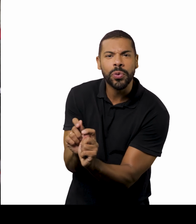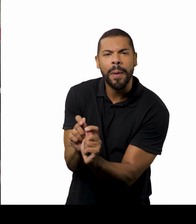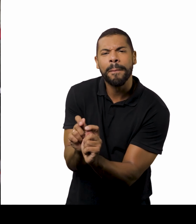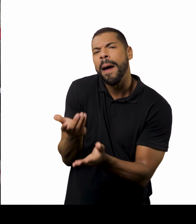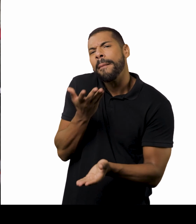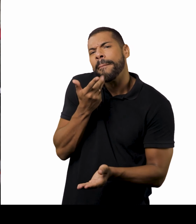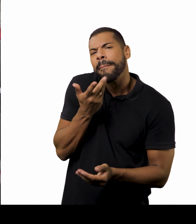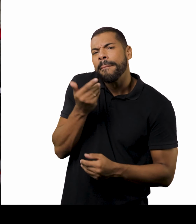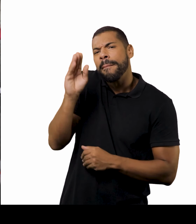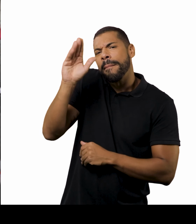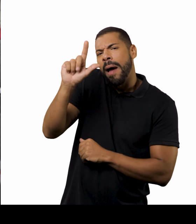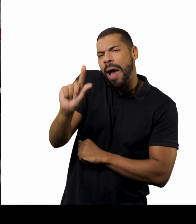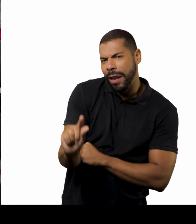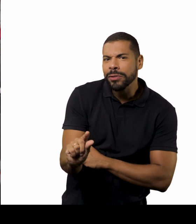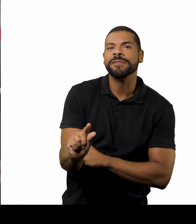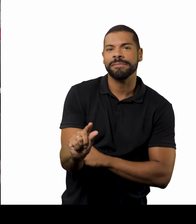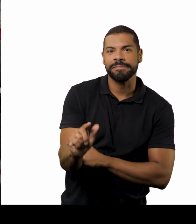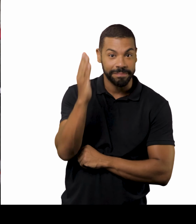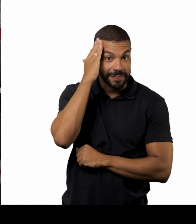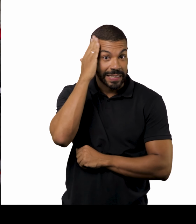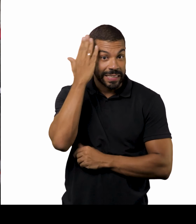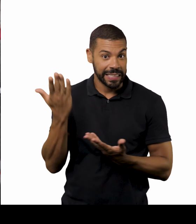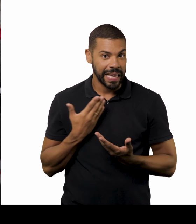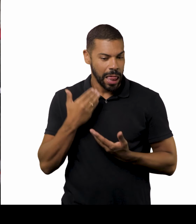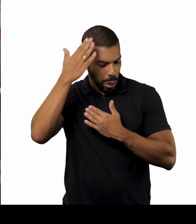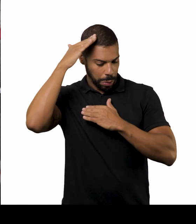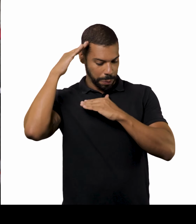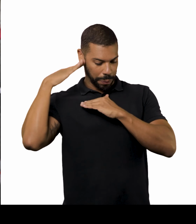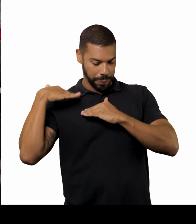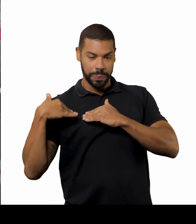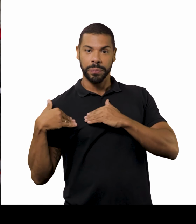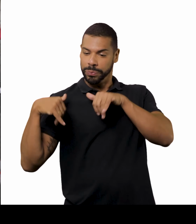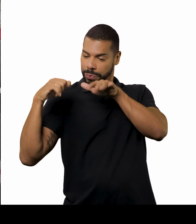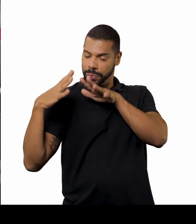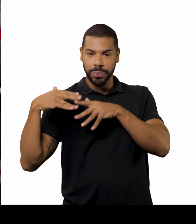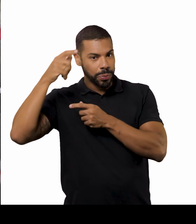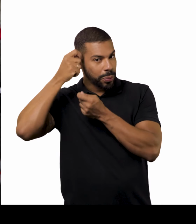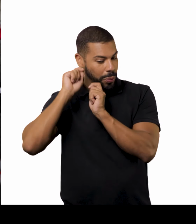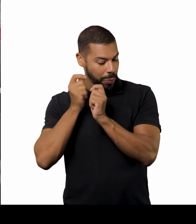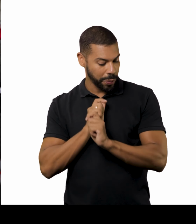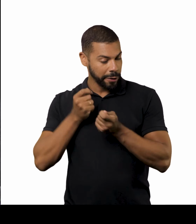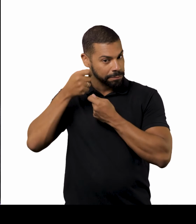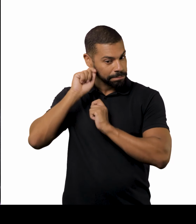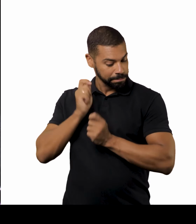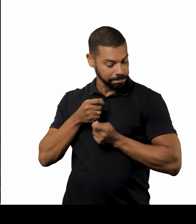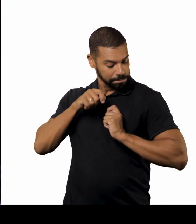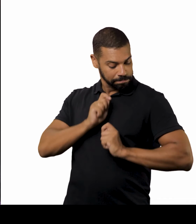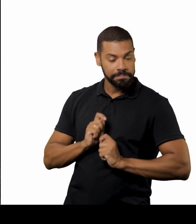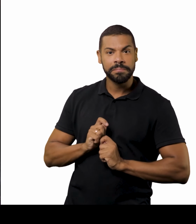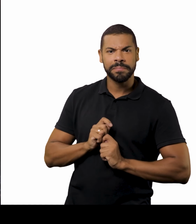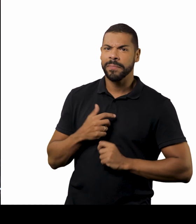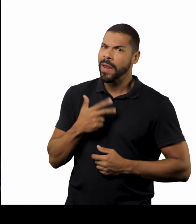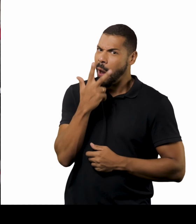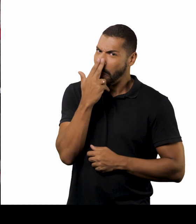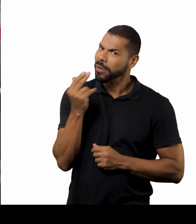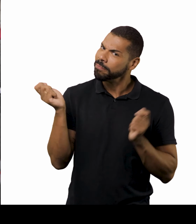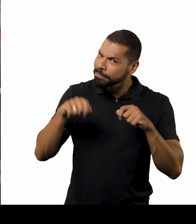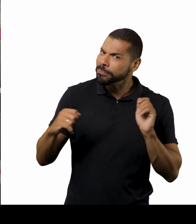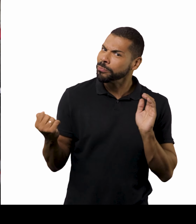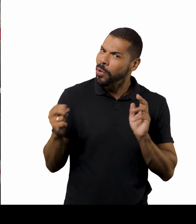recurso mais barato para as pessoas que querem ter um cabelo comprido, um cabelo de balanço ou fazer uma trança, usam. Eu acho